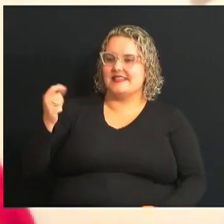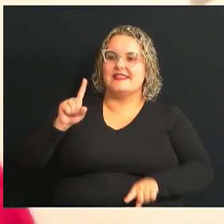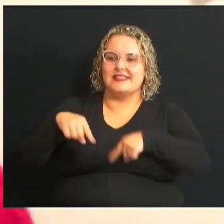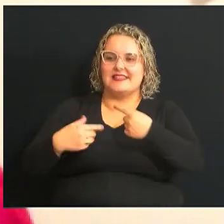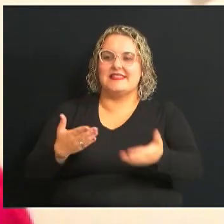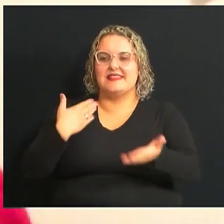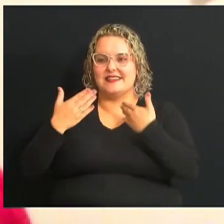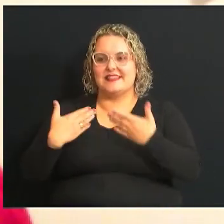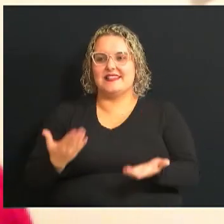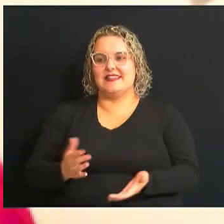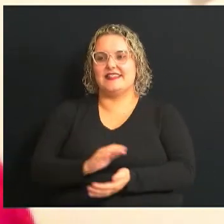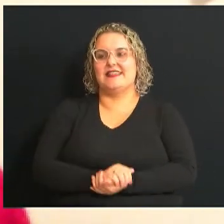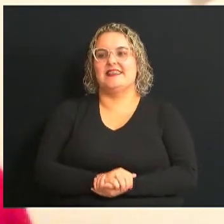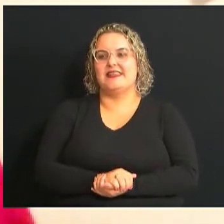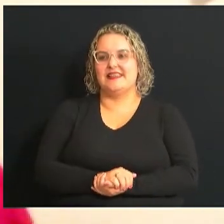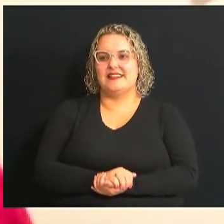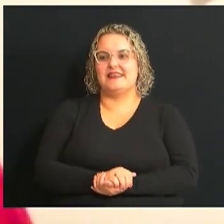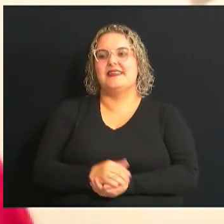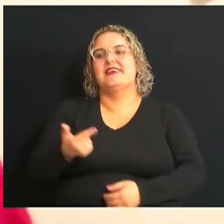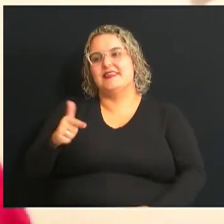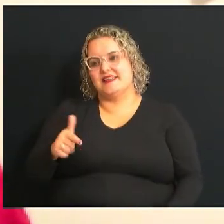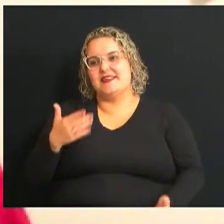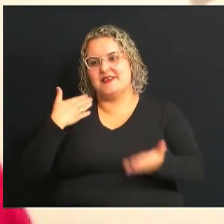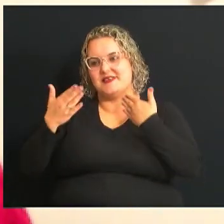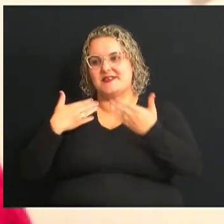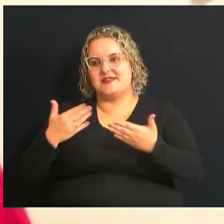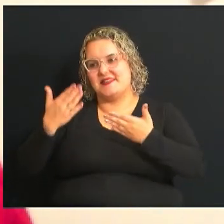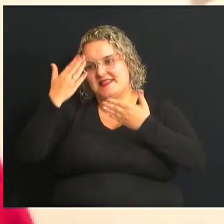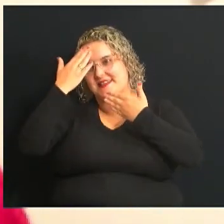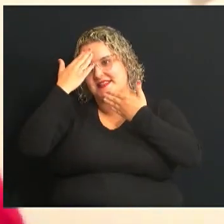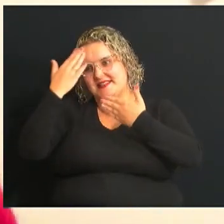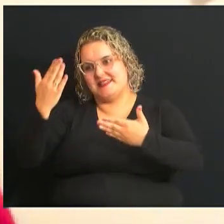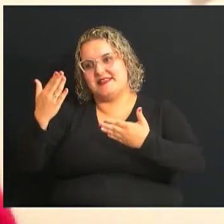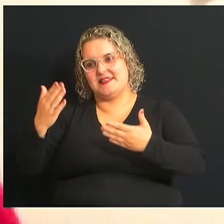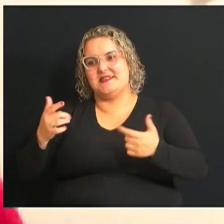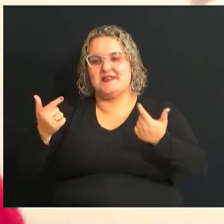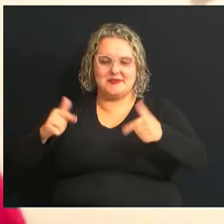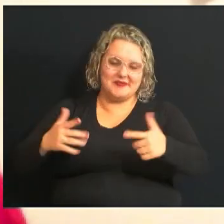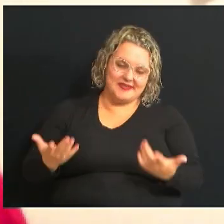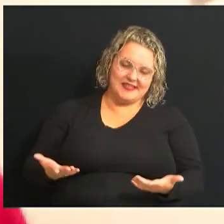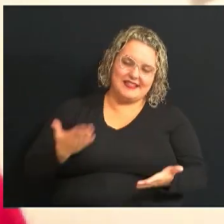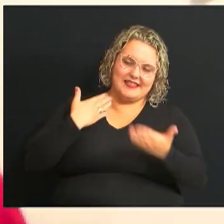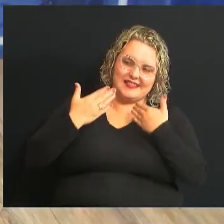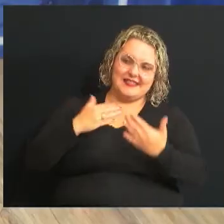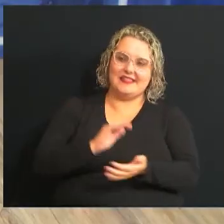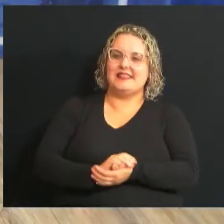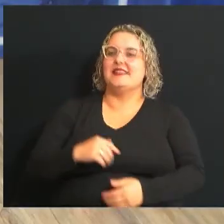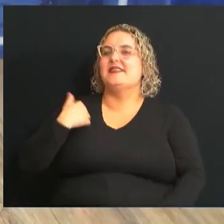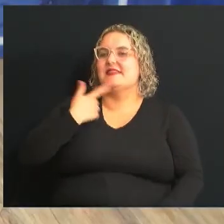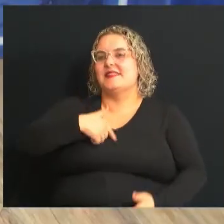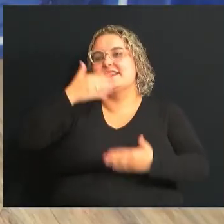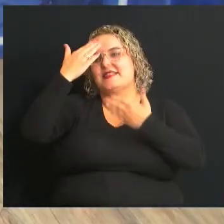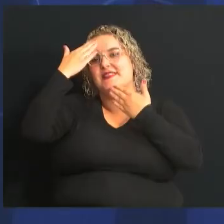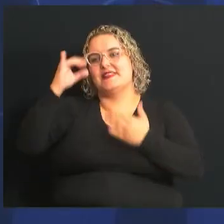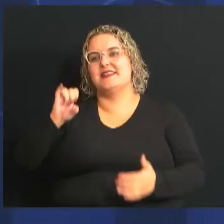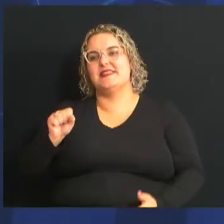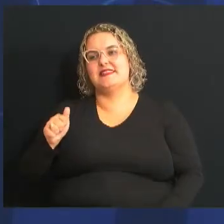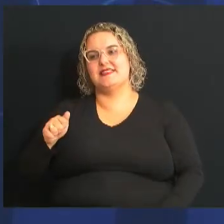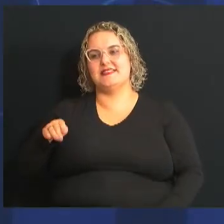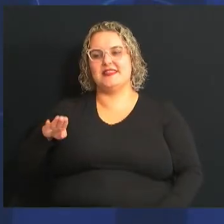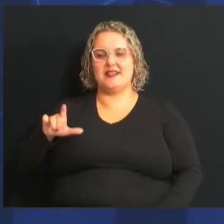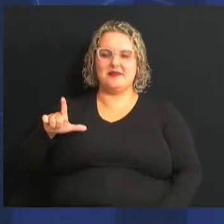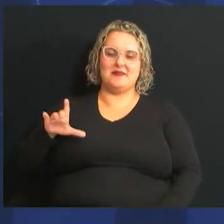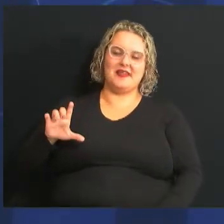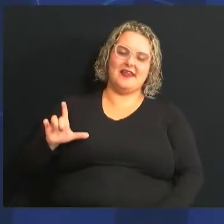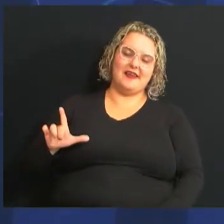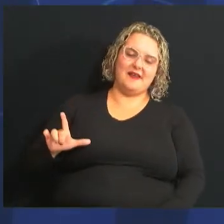a gente continua. Muitíssimo obrigada pelo espaço e pela conversa. Que agradecemos a Isabel Arruda ao vivo